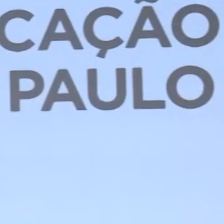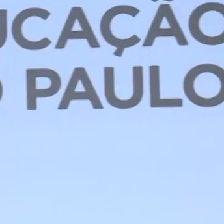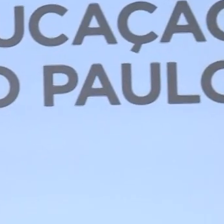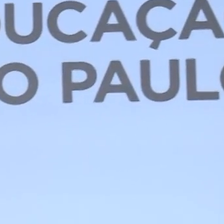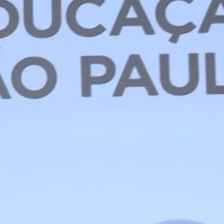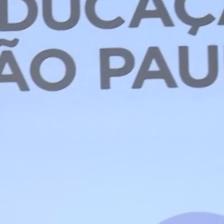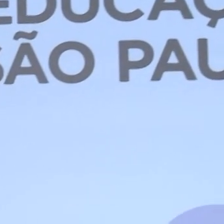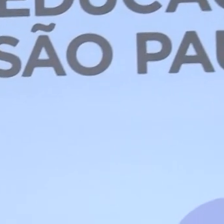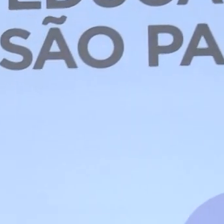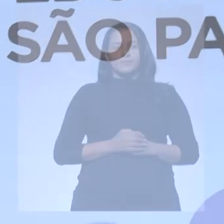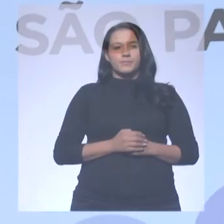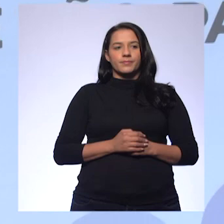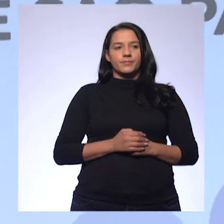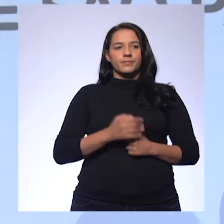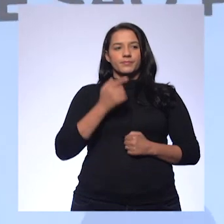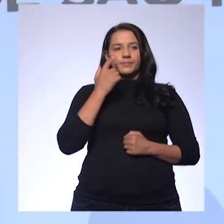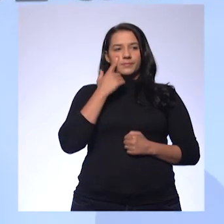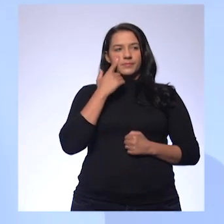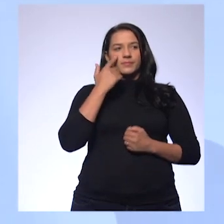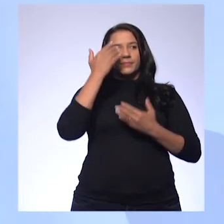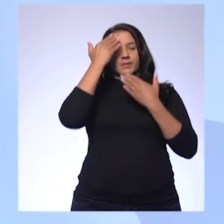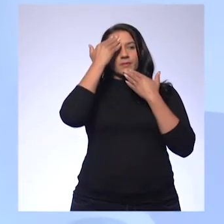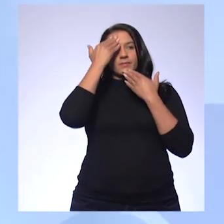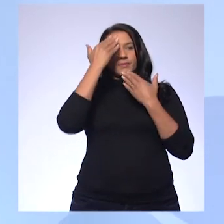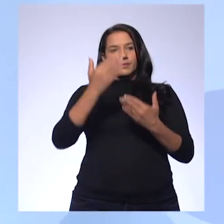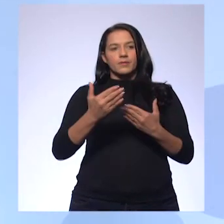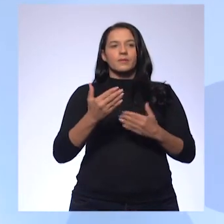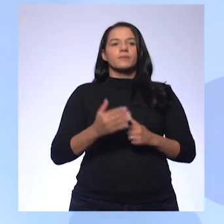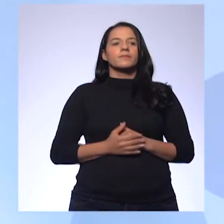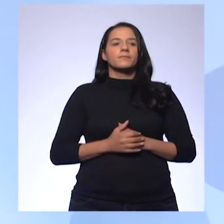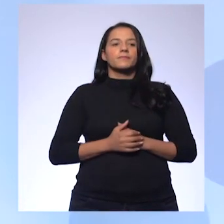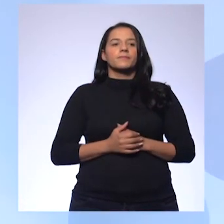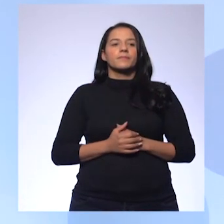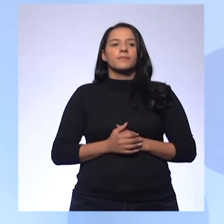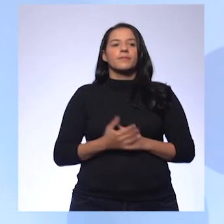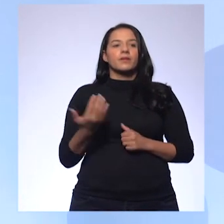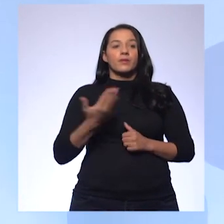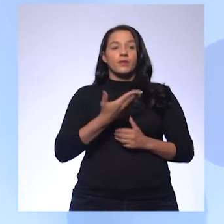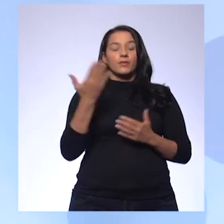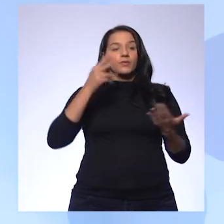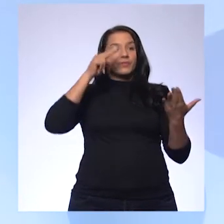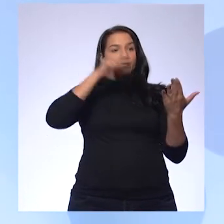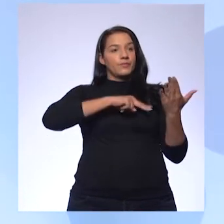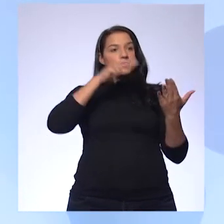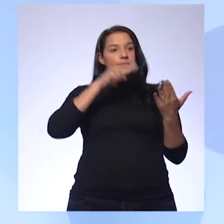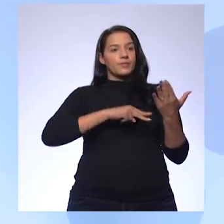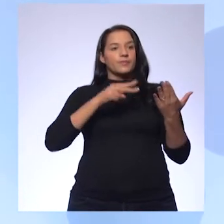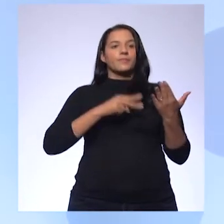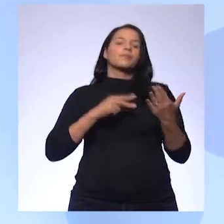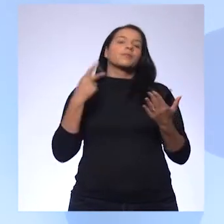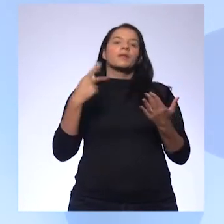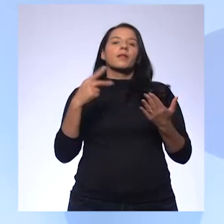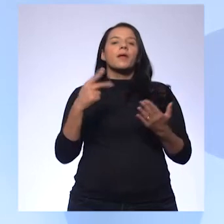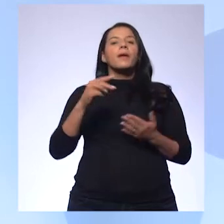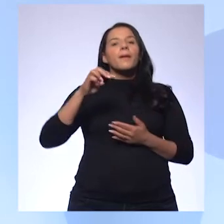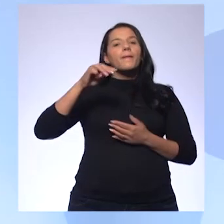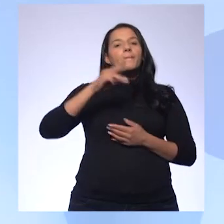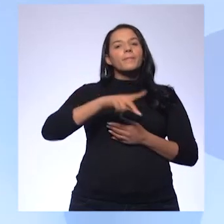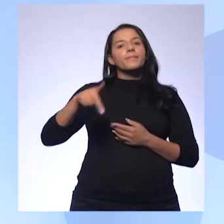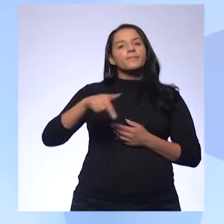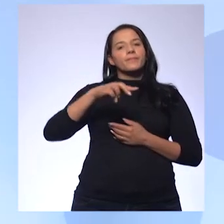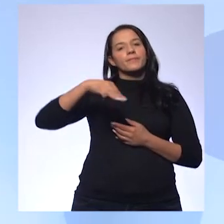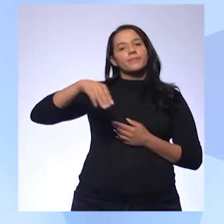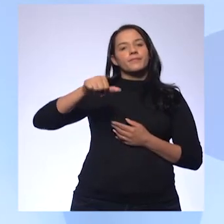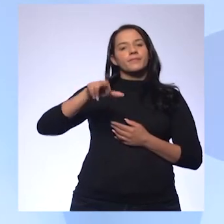Olha, novamente, muito obrigada pelas respostas. Eu vou ler o comentário da professora, acho que é Maria Cristina, que aqui está